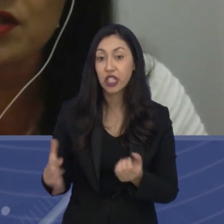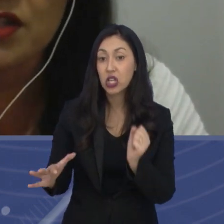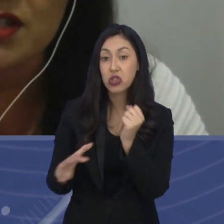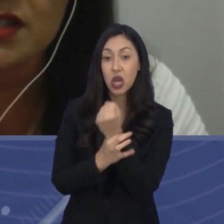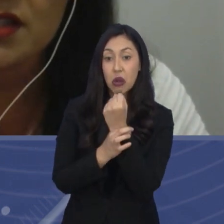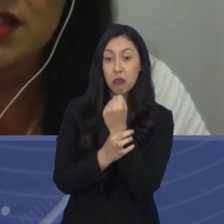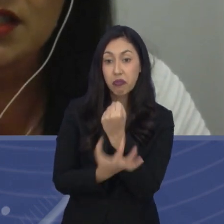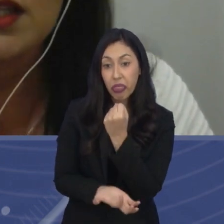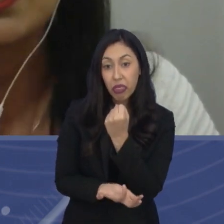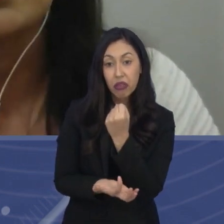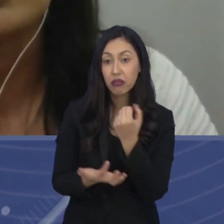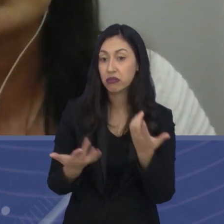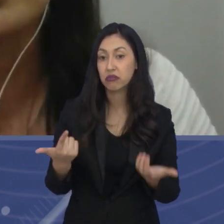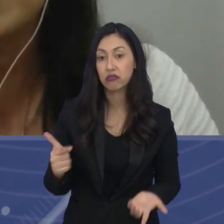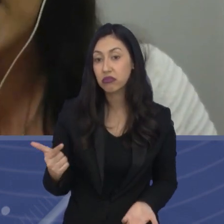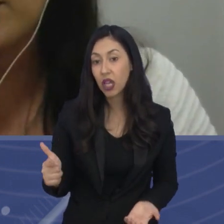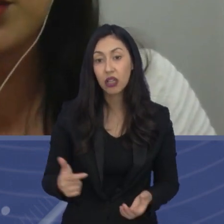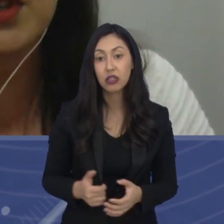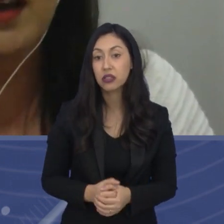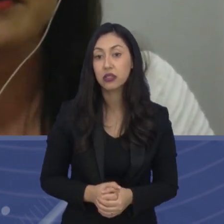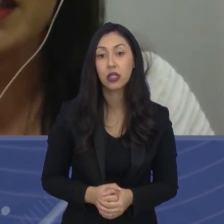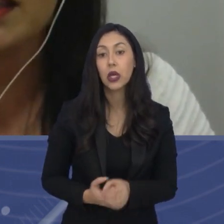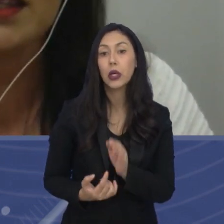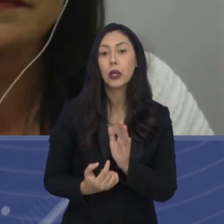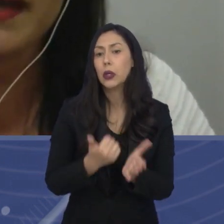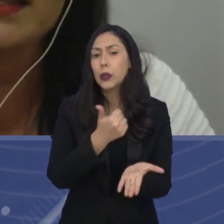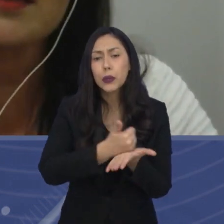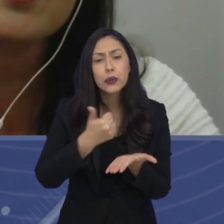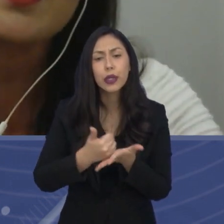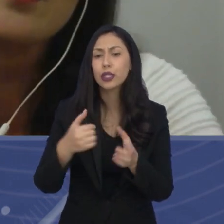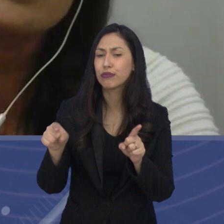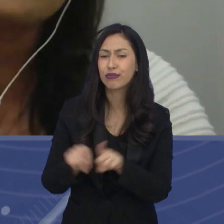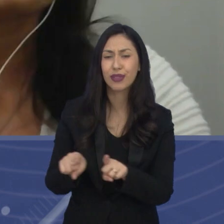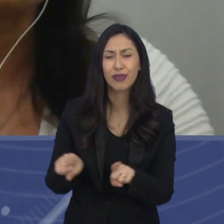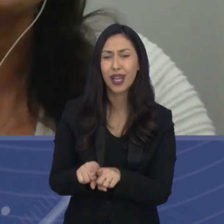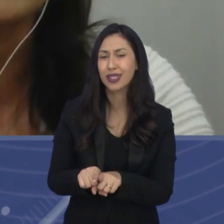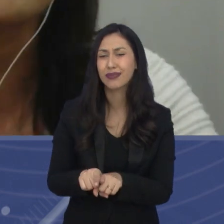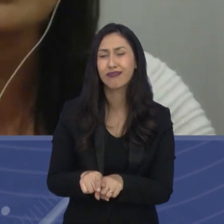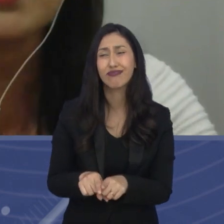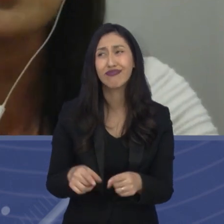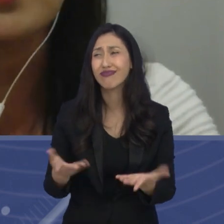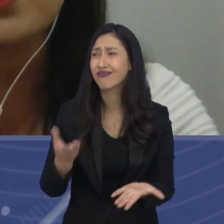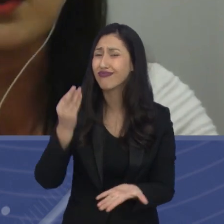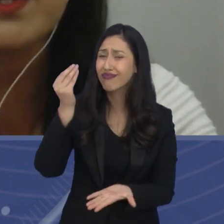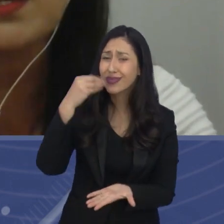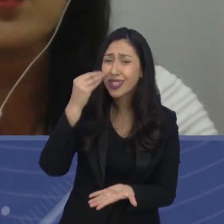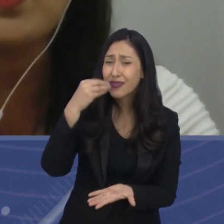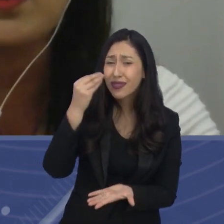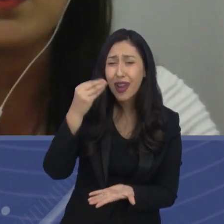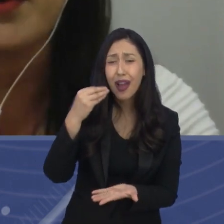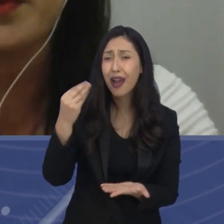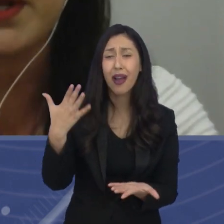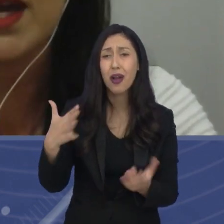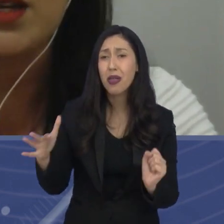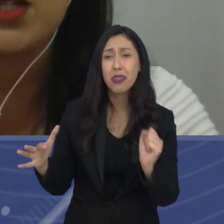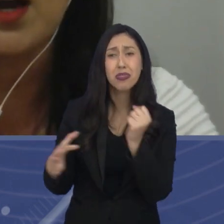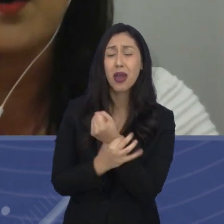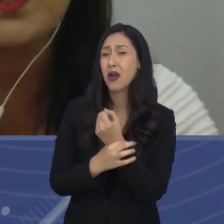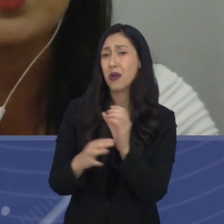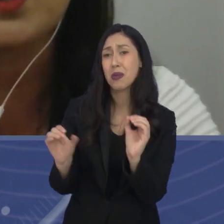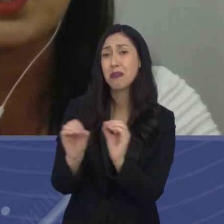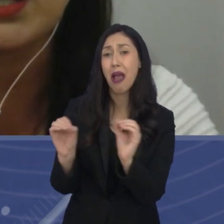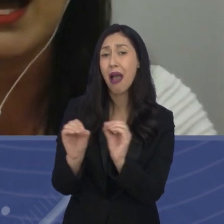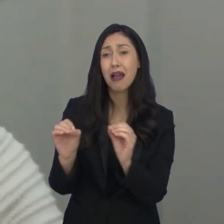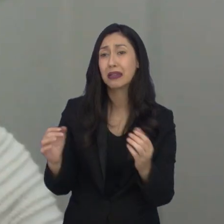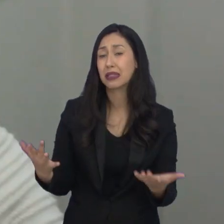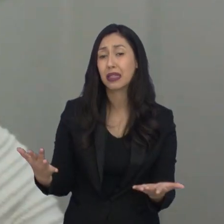segurança jurídica. Sim. Os contratos de gaveta também não são seguros, não asseguram a propriedade. Na